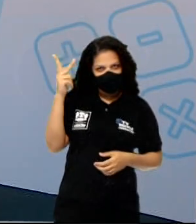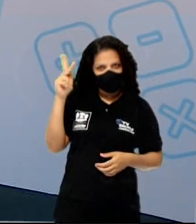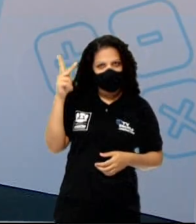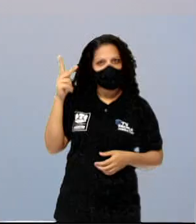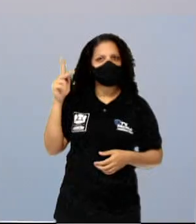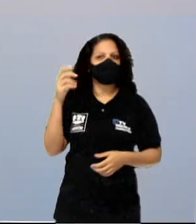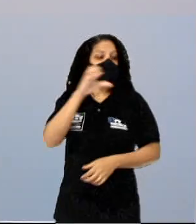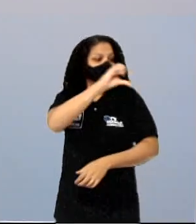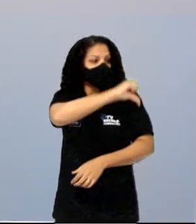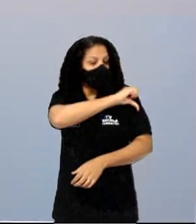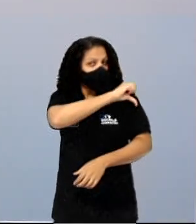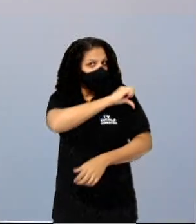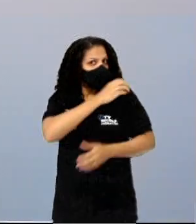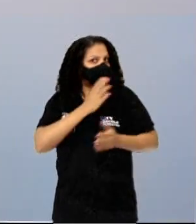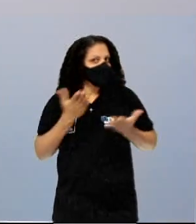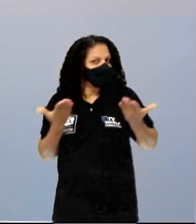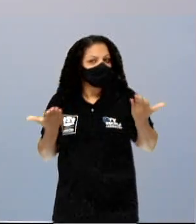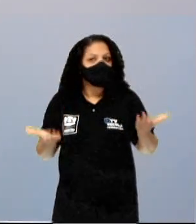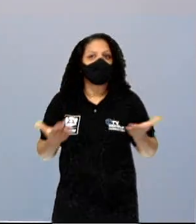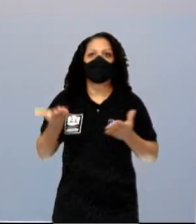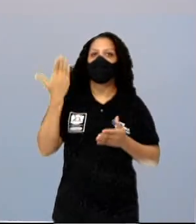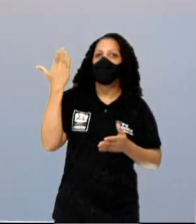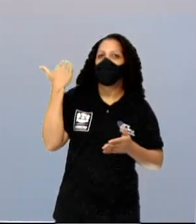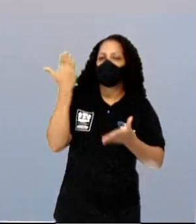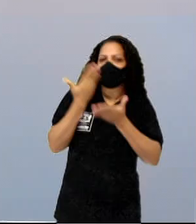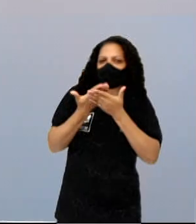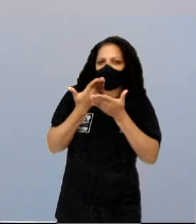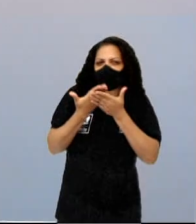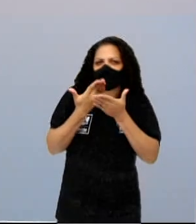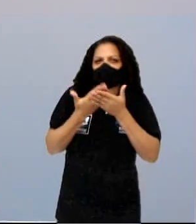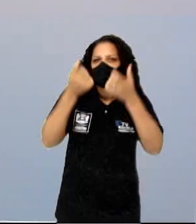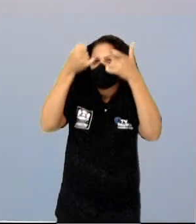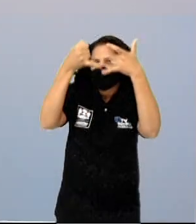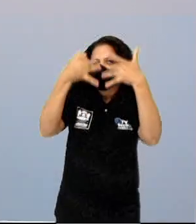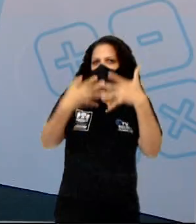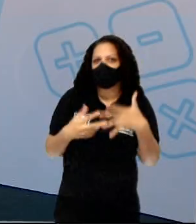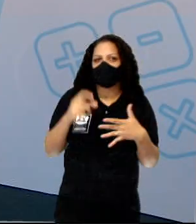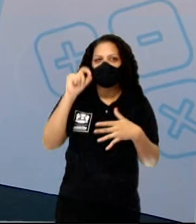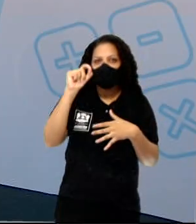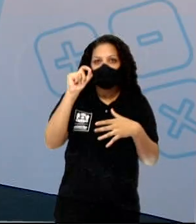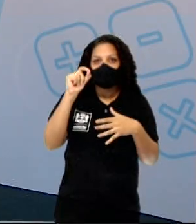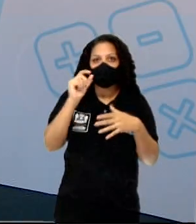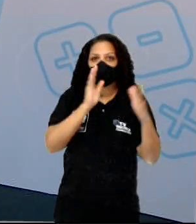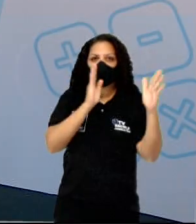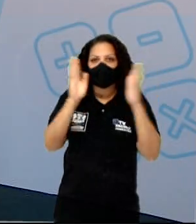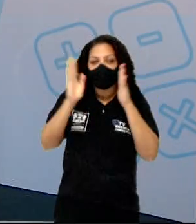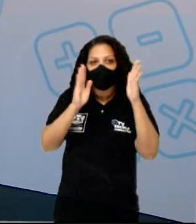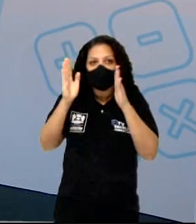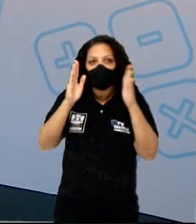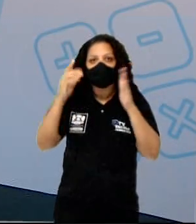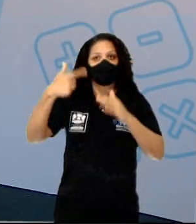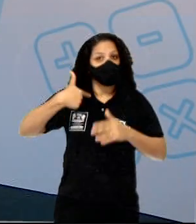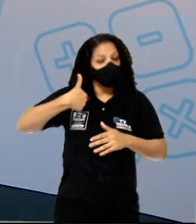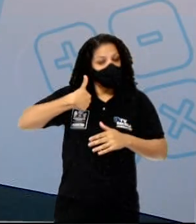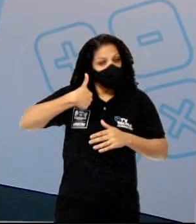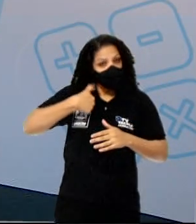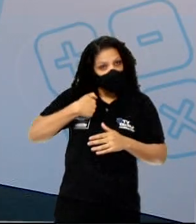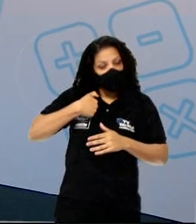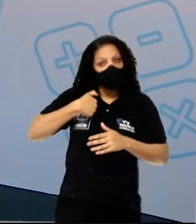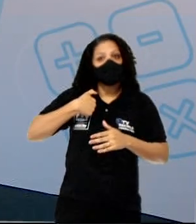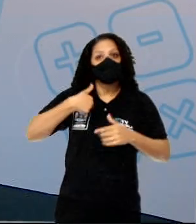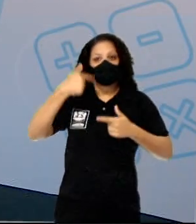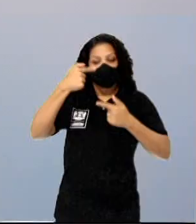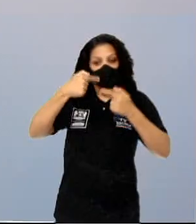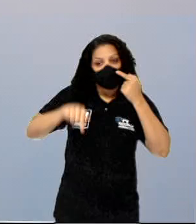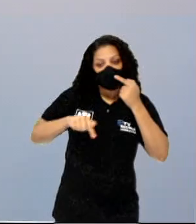Gente, é o seguinte, na aula passada, quando nós falamos da primeira parte do período varguistas e suas contradições, eu deixei um desafio com vocês,